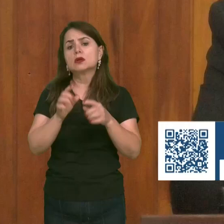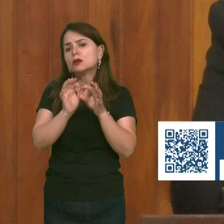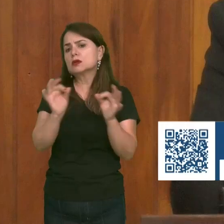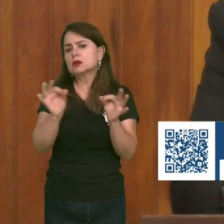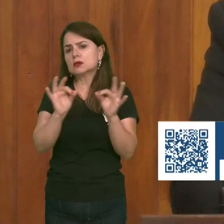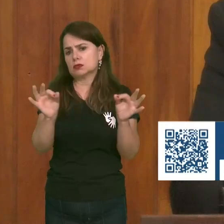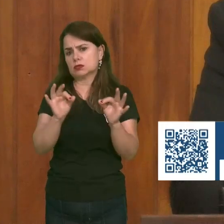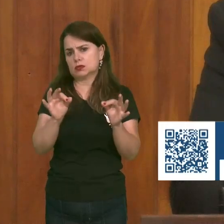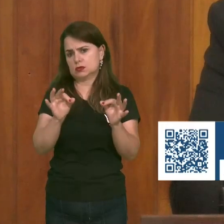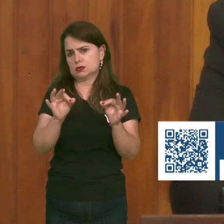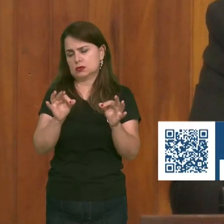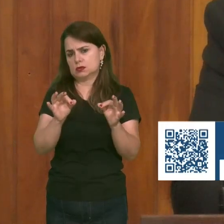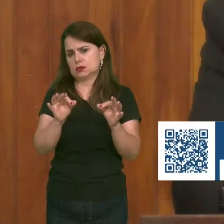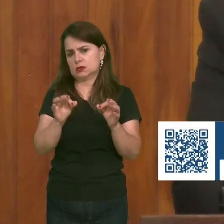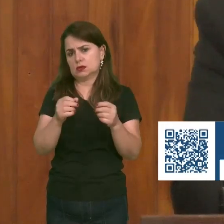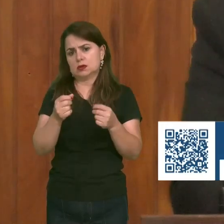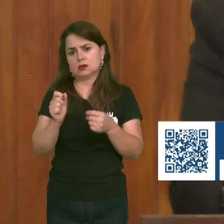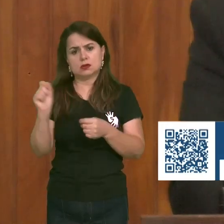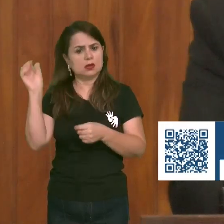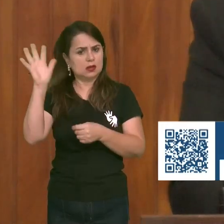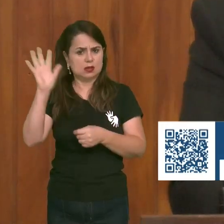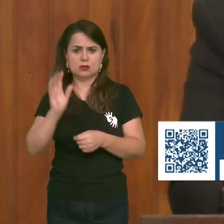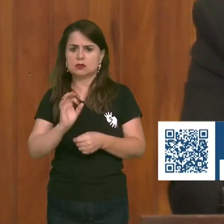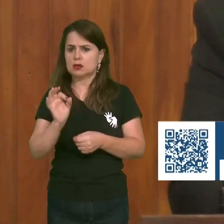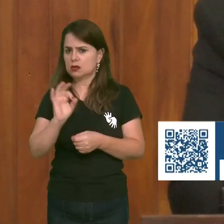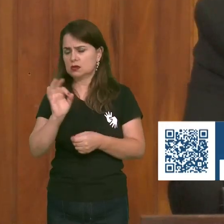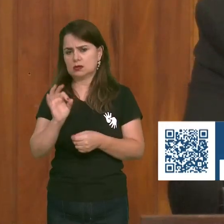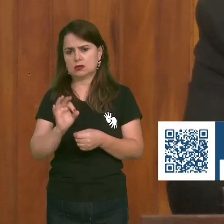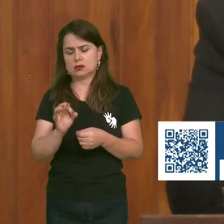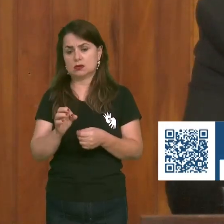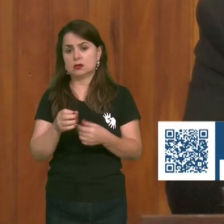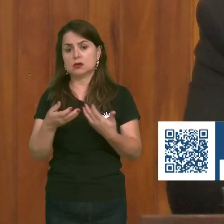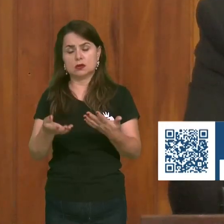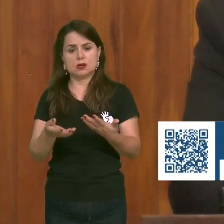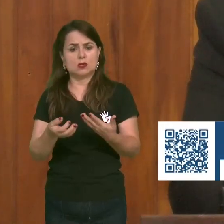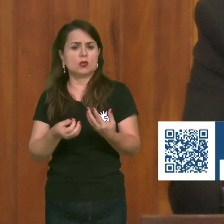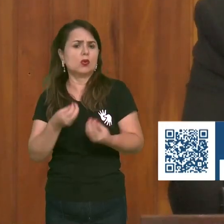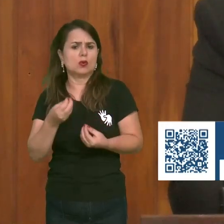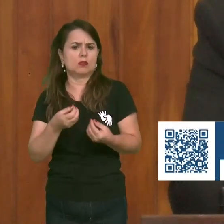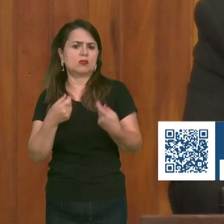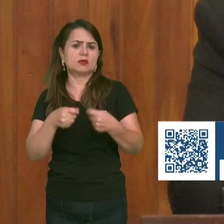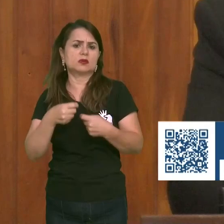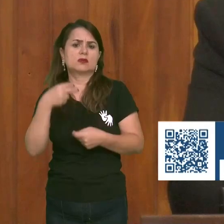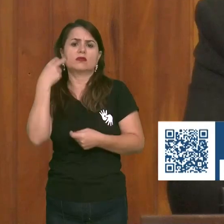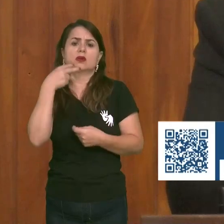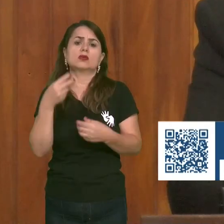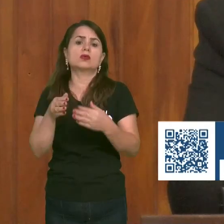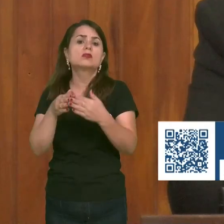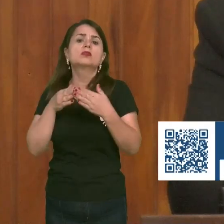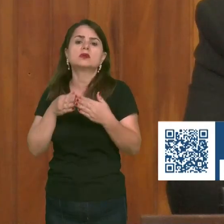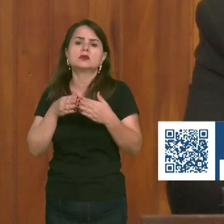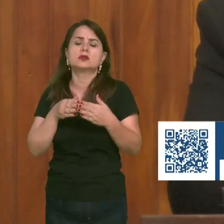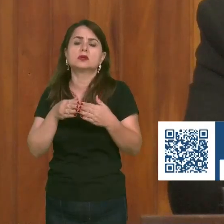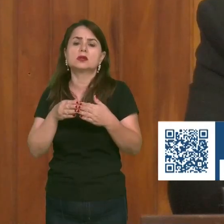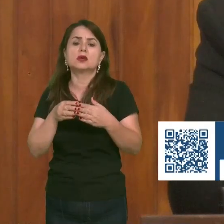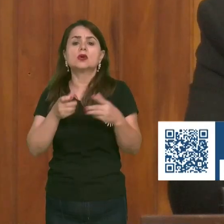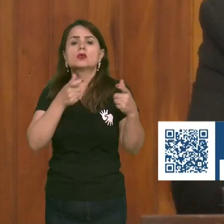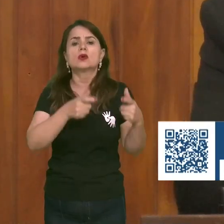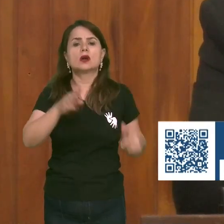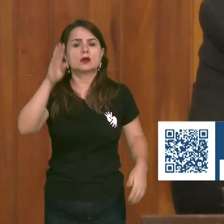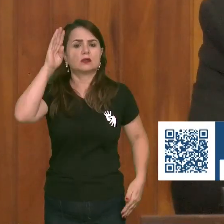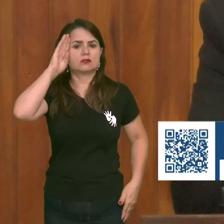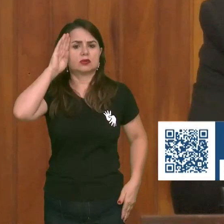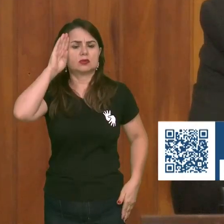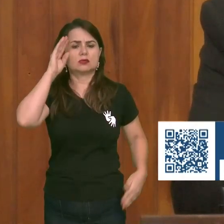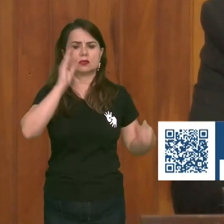boa vontade não precisaria Vereador tem que subir a Tribuna para pedir uma simples reforma no nosso estilo de